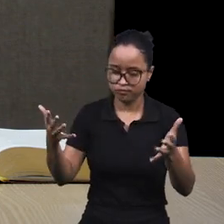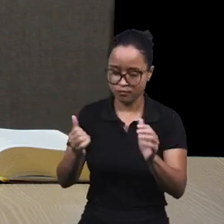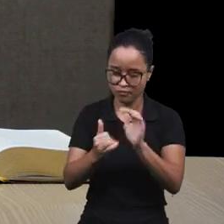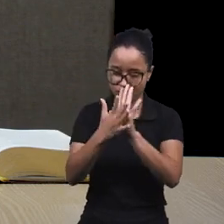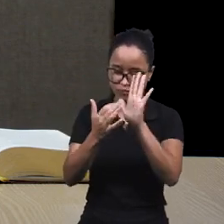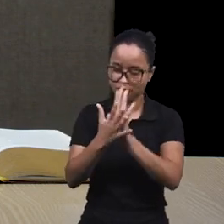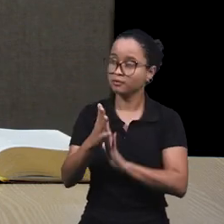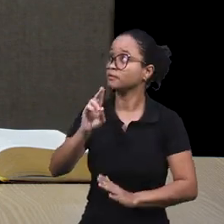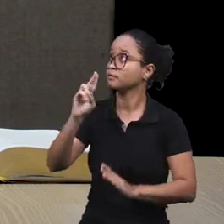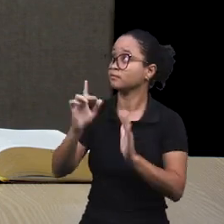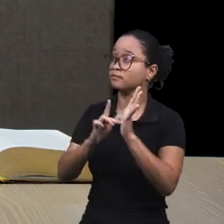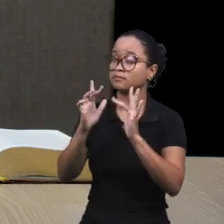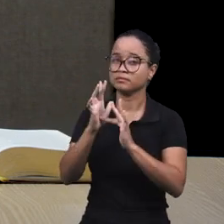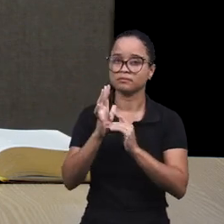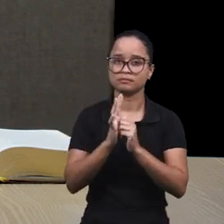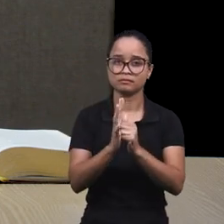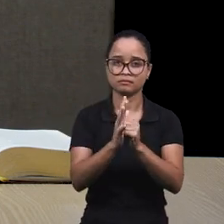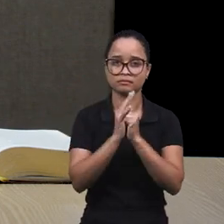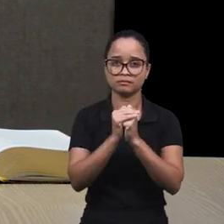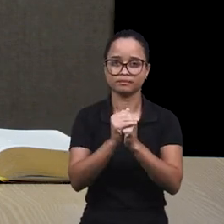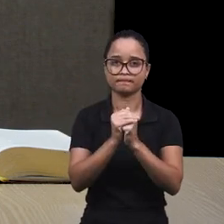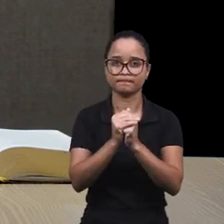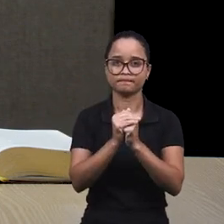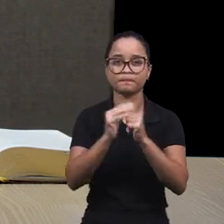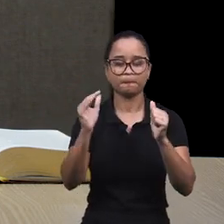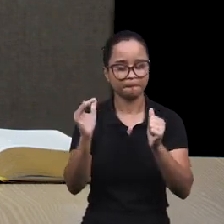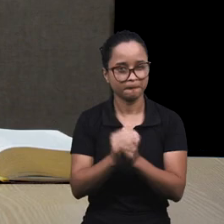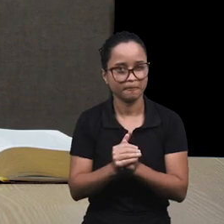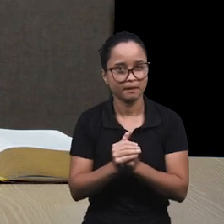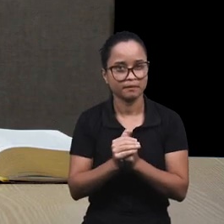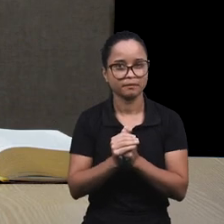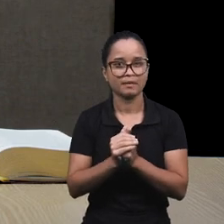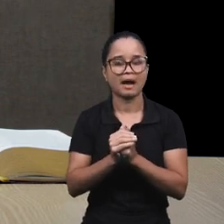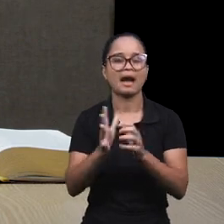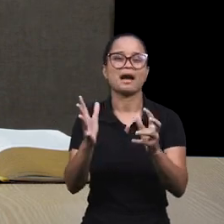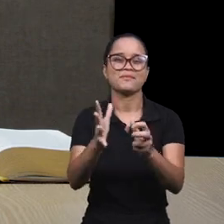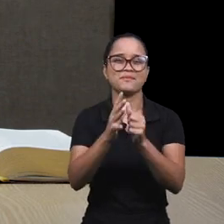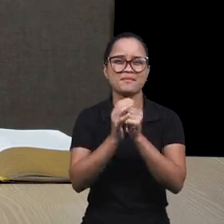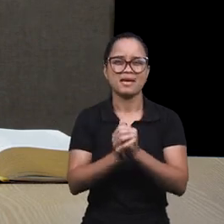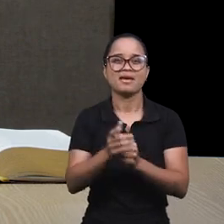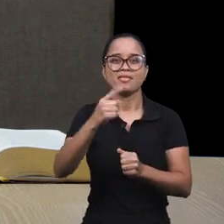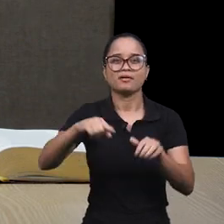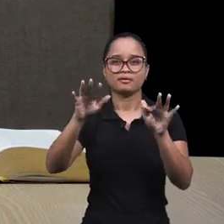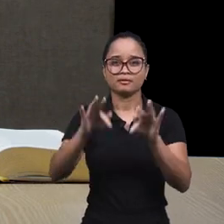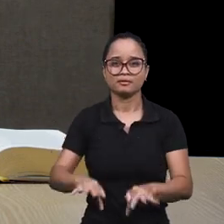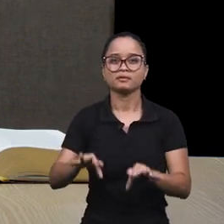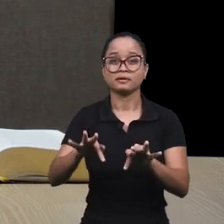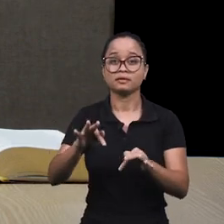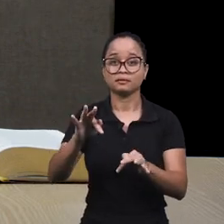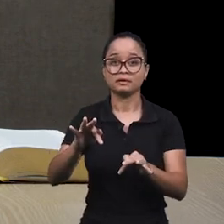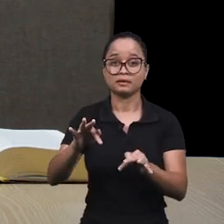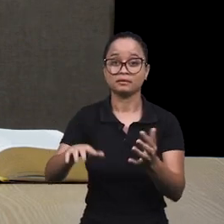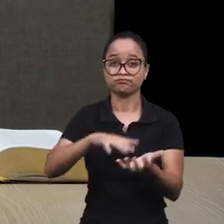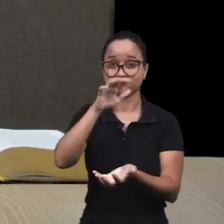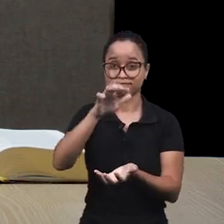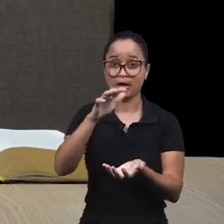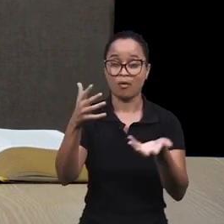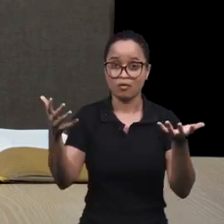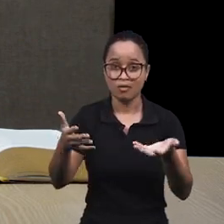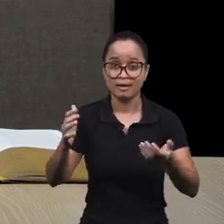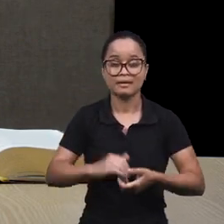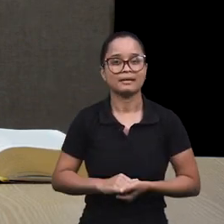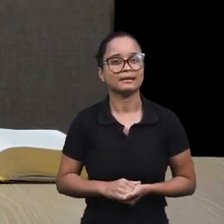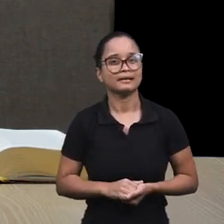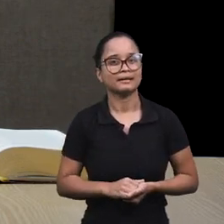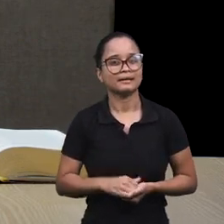Te louvamos em nome do Senhor Jesus. Amém. Amém. Amém, irmãos. Assim encerramos a nossa transmissão de hoje